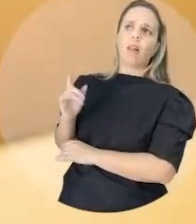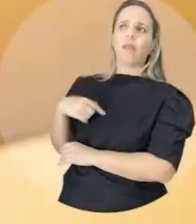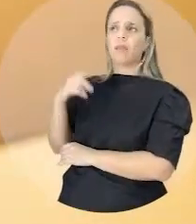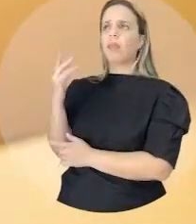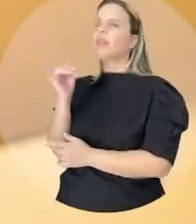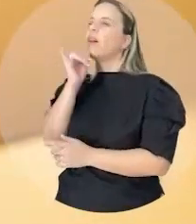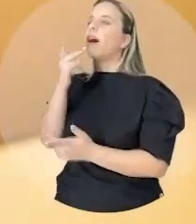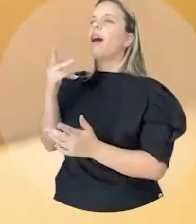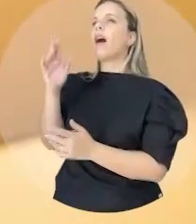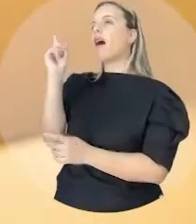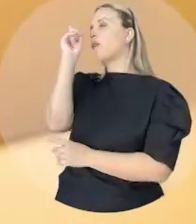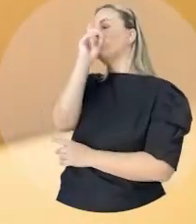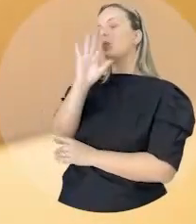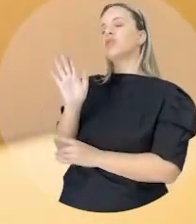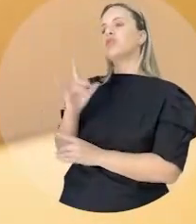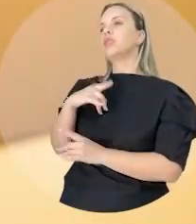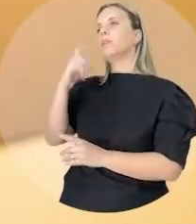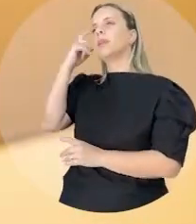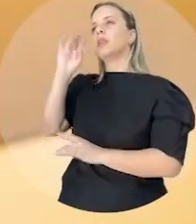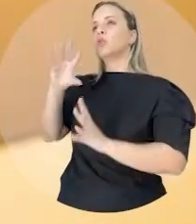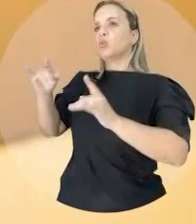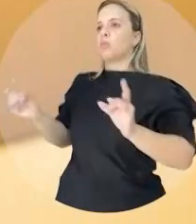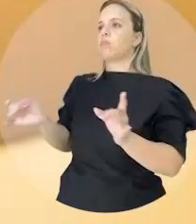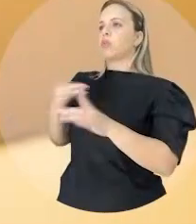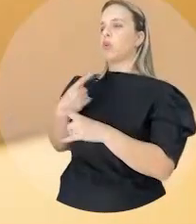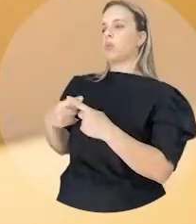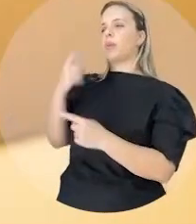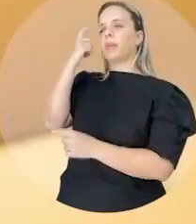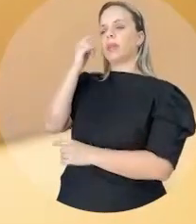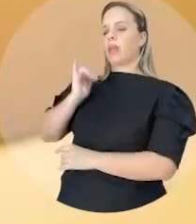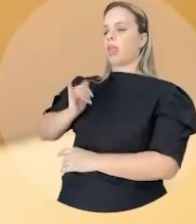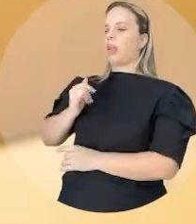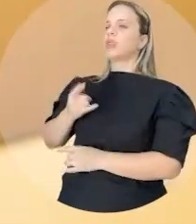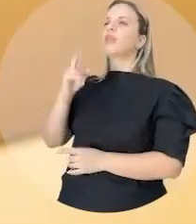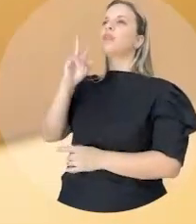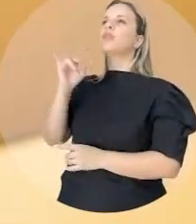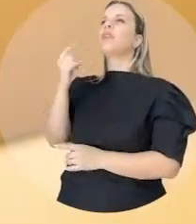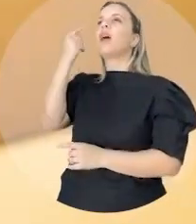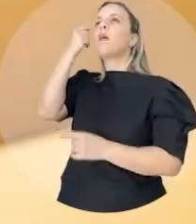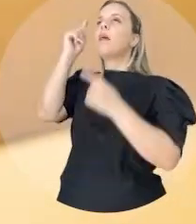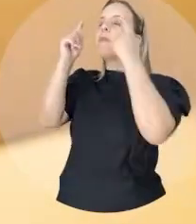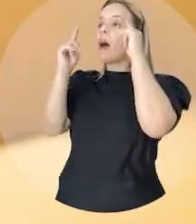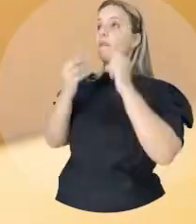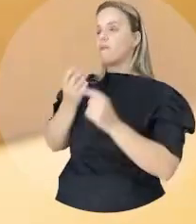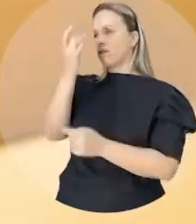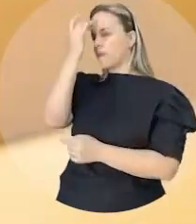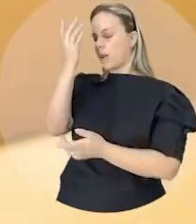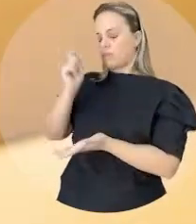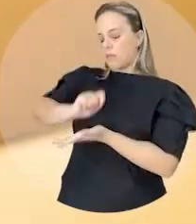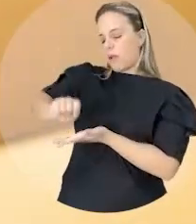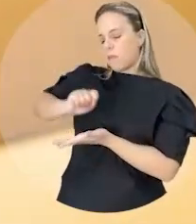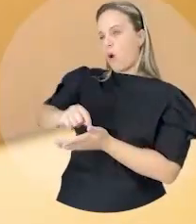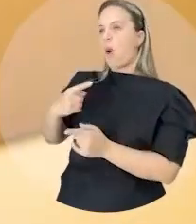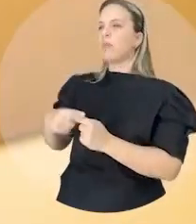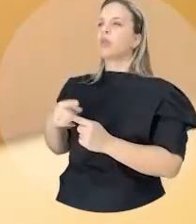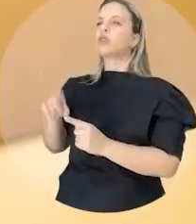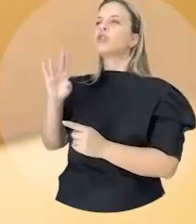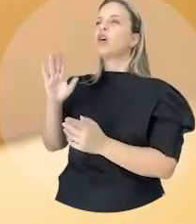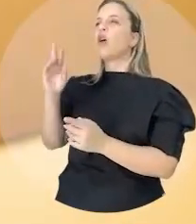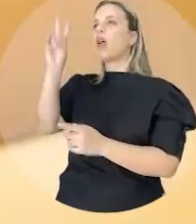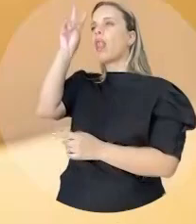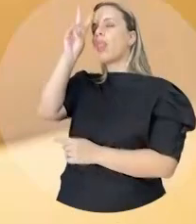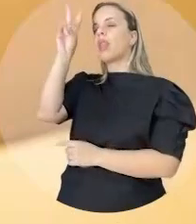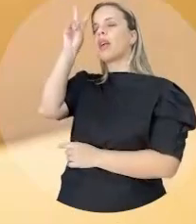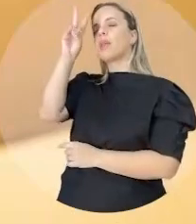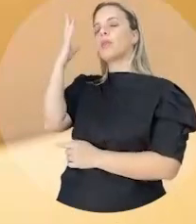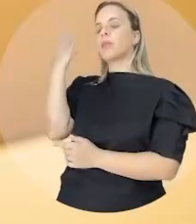que você vai ter tudo pronto ali, que a narrativa vai vir assim, fácil, porque são memórias que